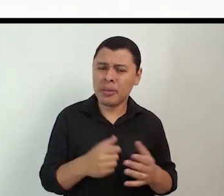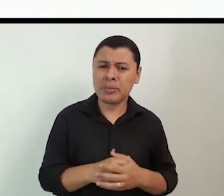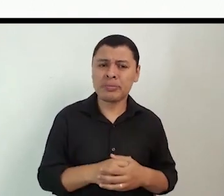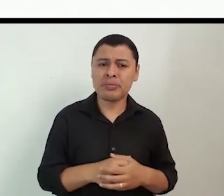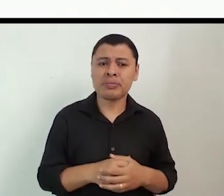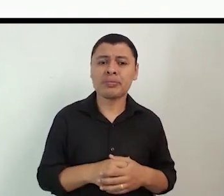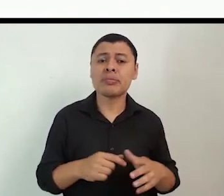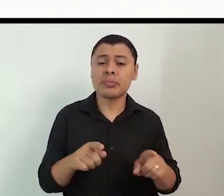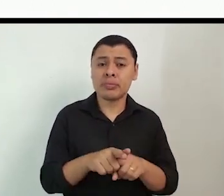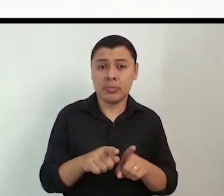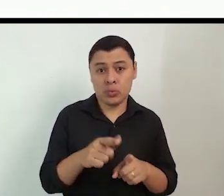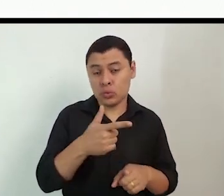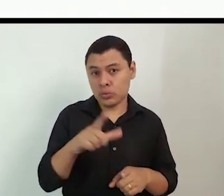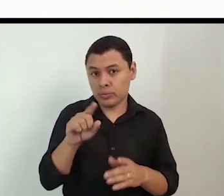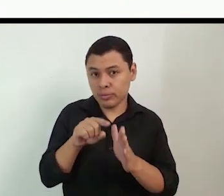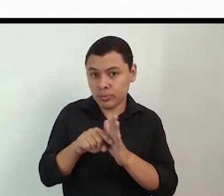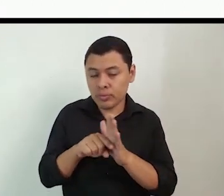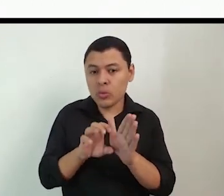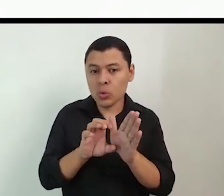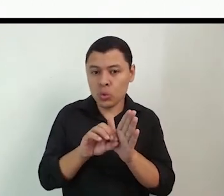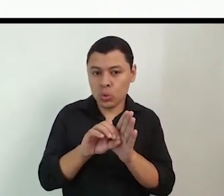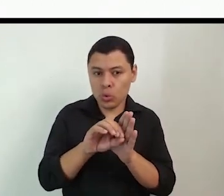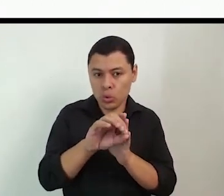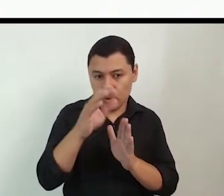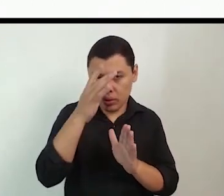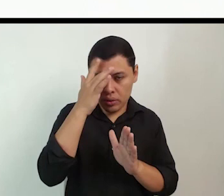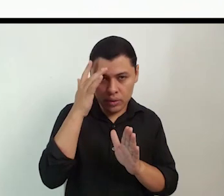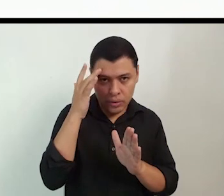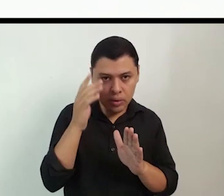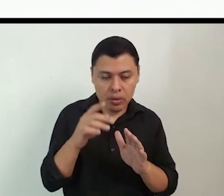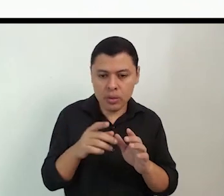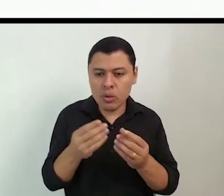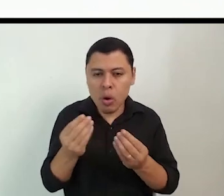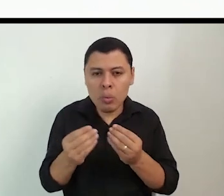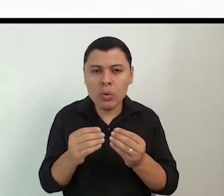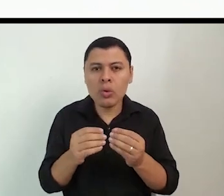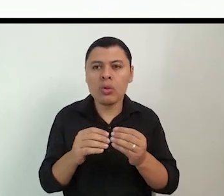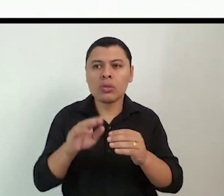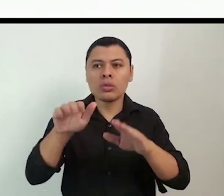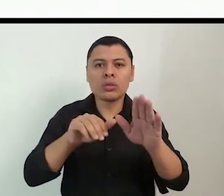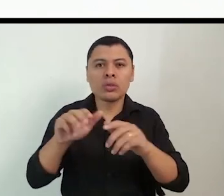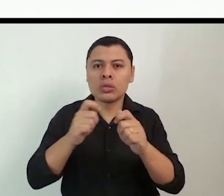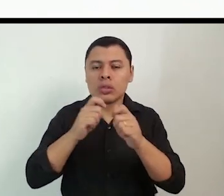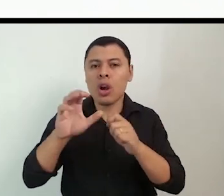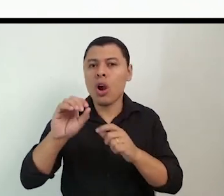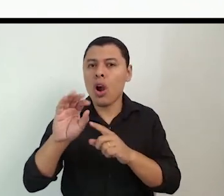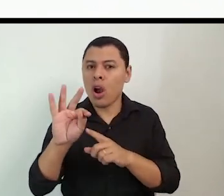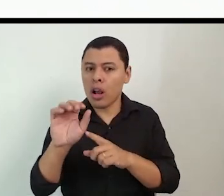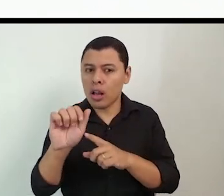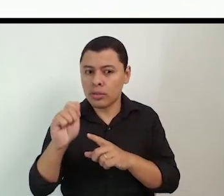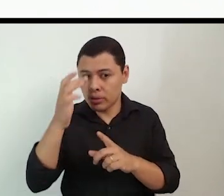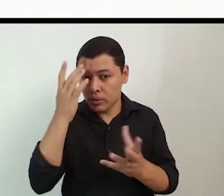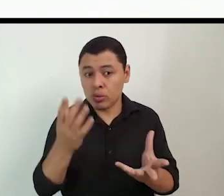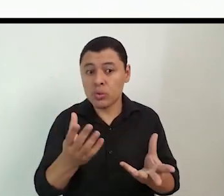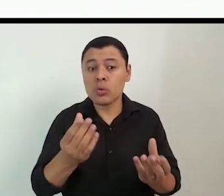por exemplo, no Google, é que normalmente quando as pessoas vão pesquisar sobre a contratação por cota, a gente vê que muita gente não